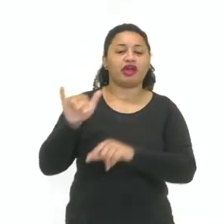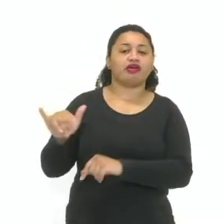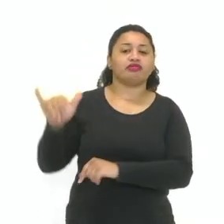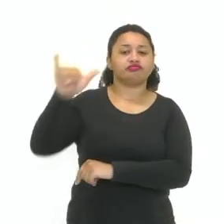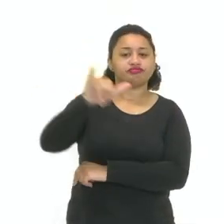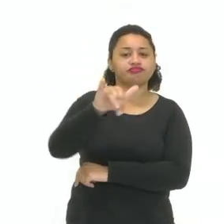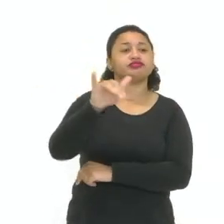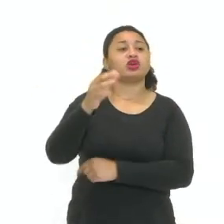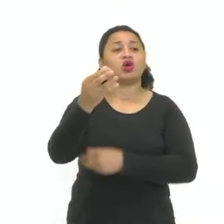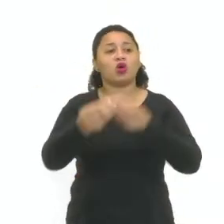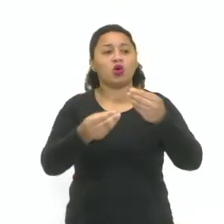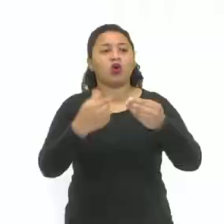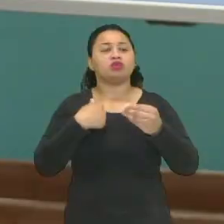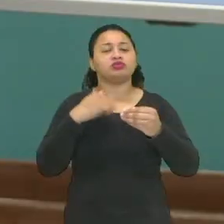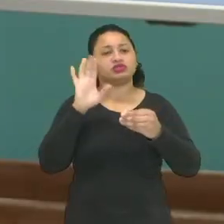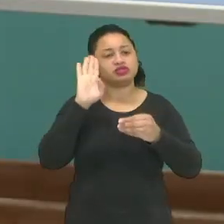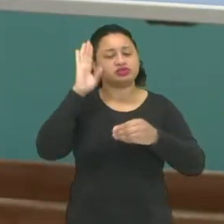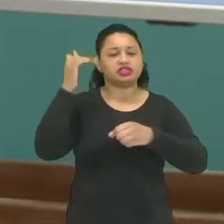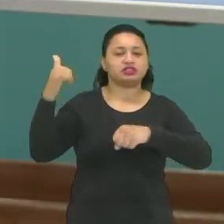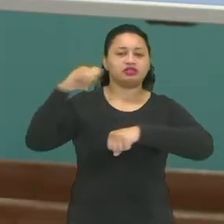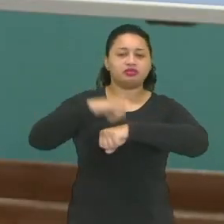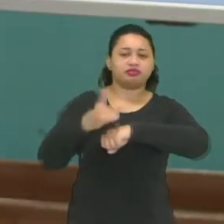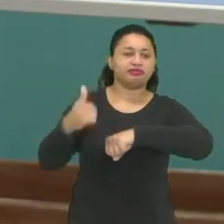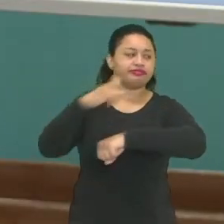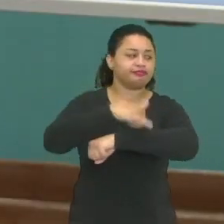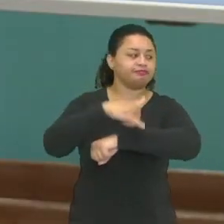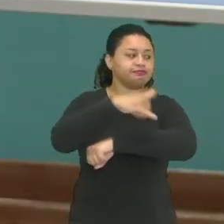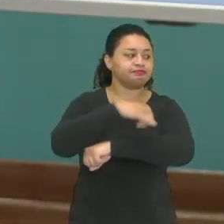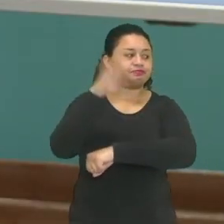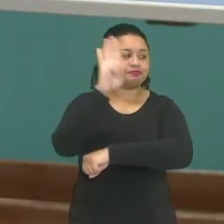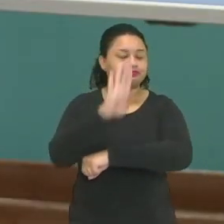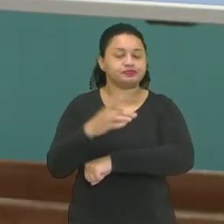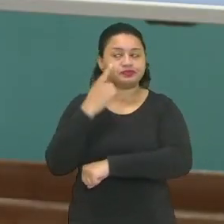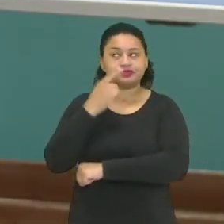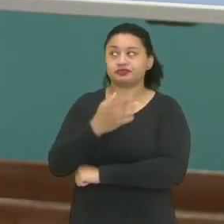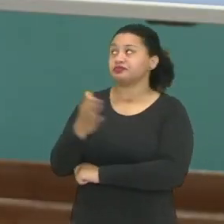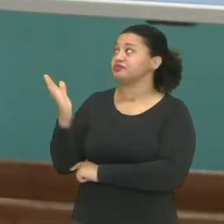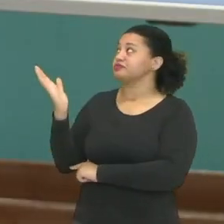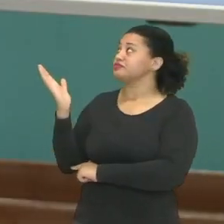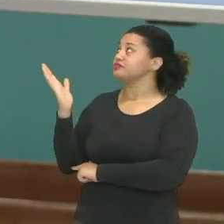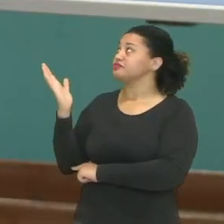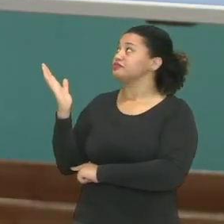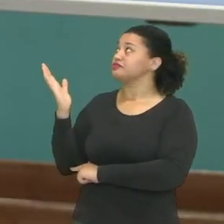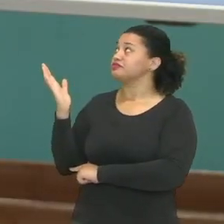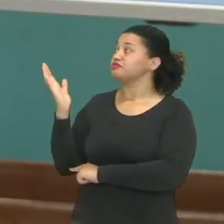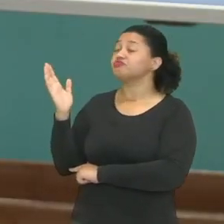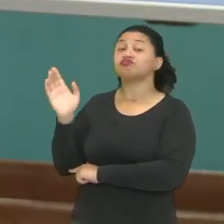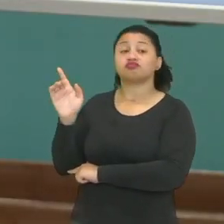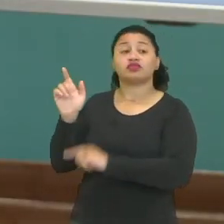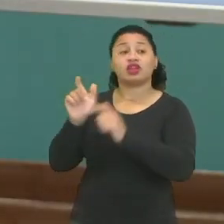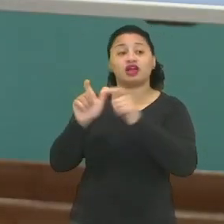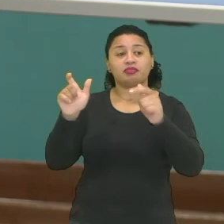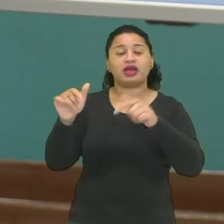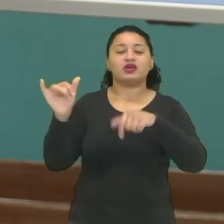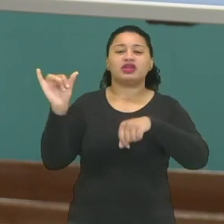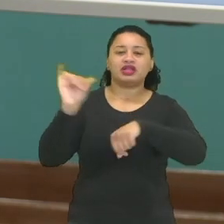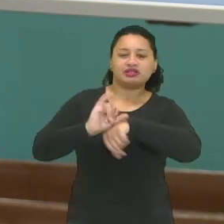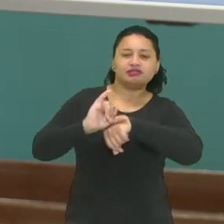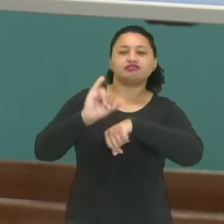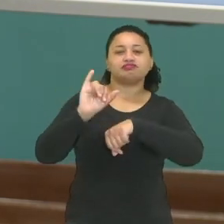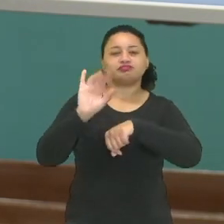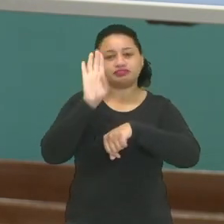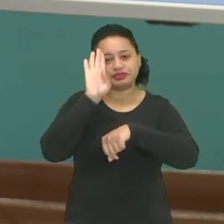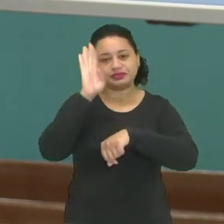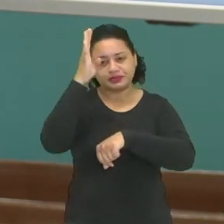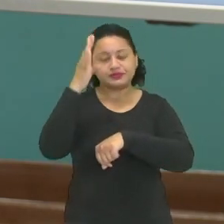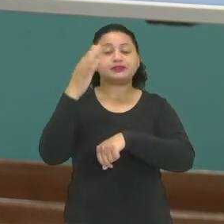principais aeroportos do Brasil, os principais e os secundários. Repare que a maioria está nas capitais do Brasil, os